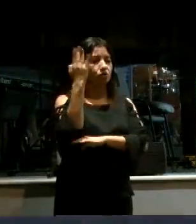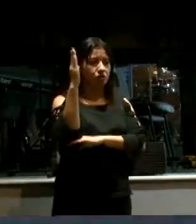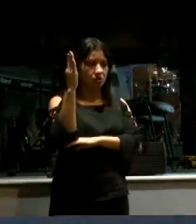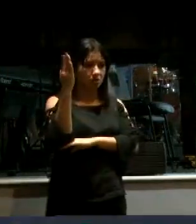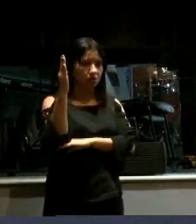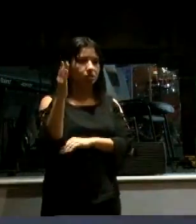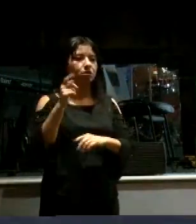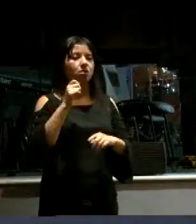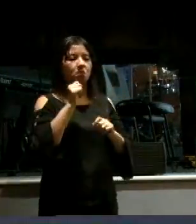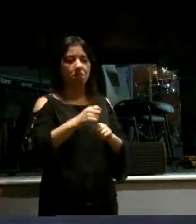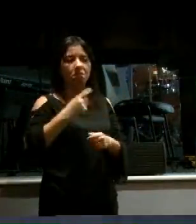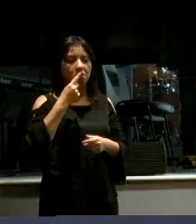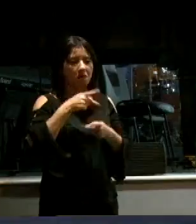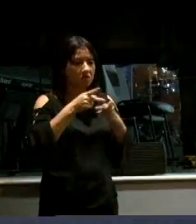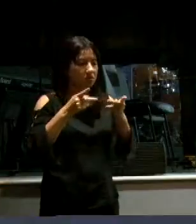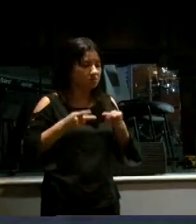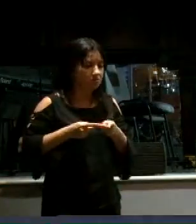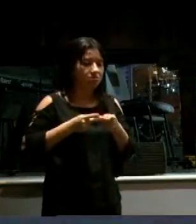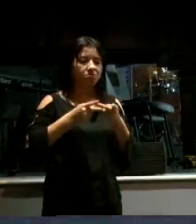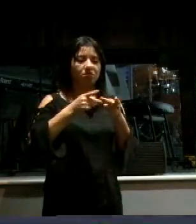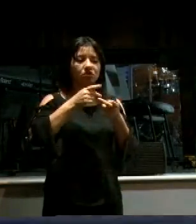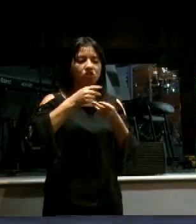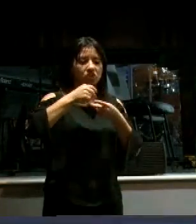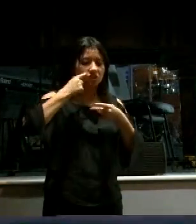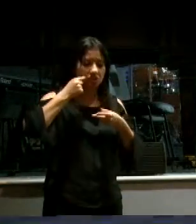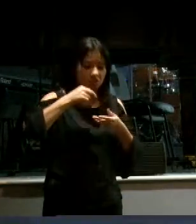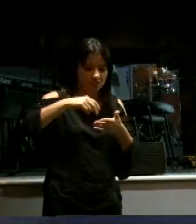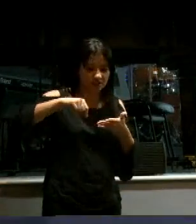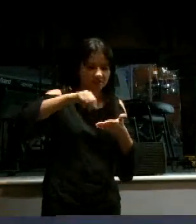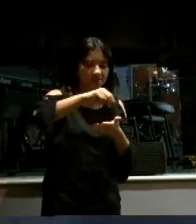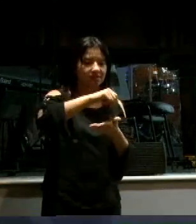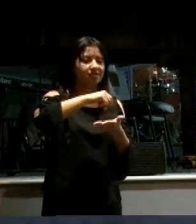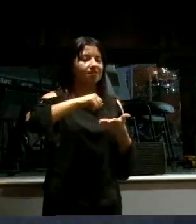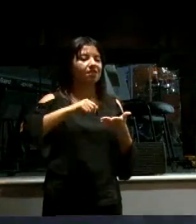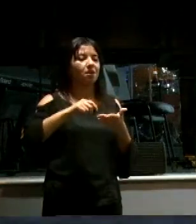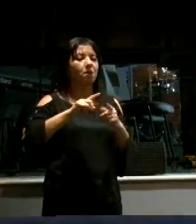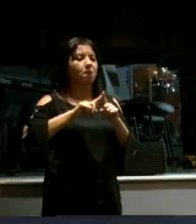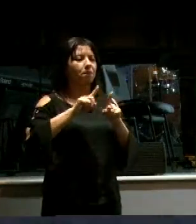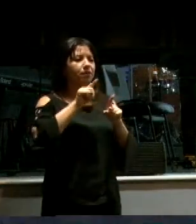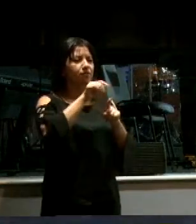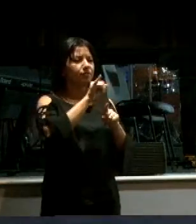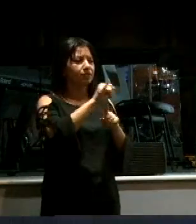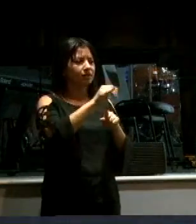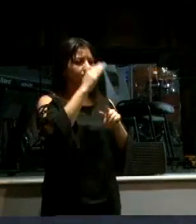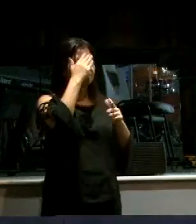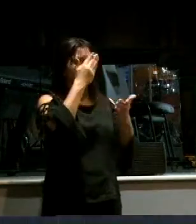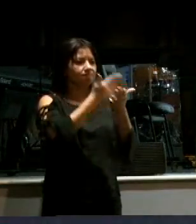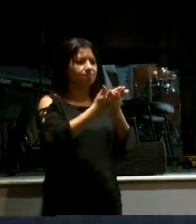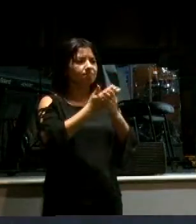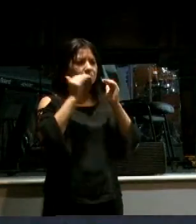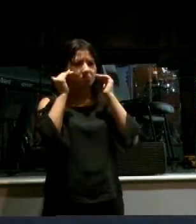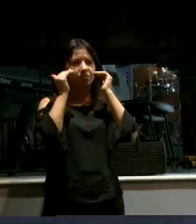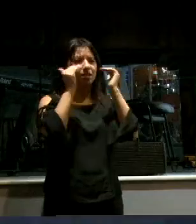sal, mas quando você crê e obedece, o milagre vai acontecer.